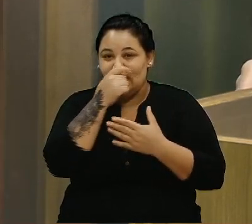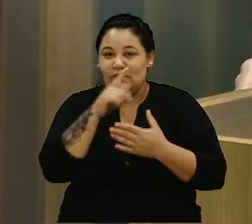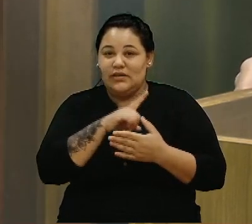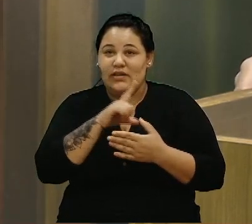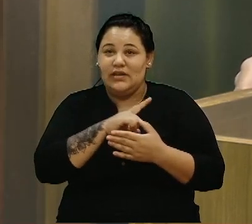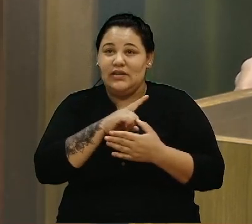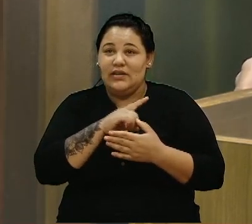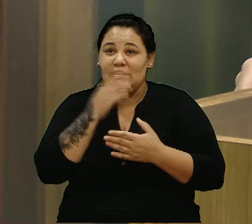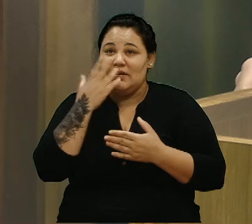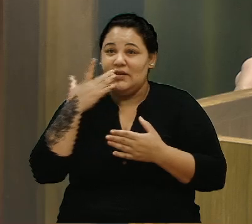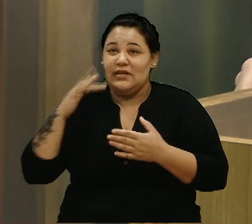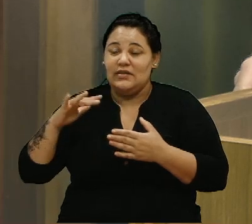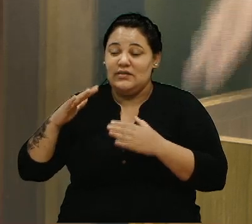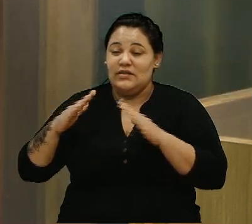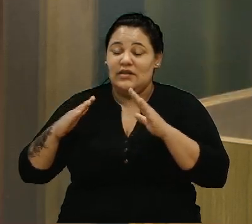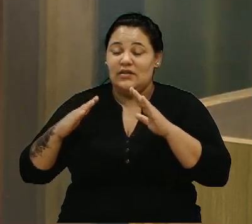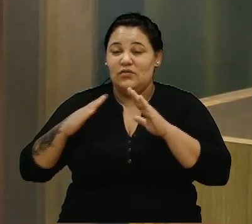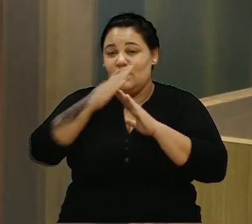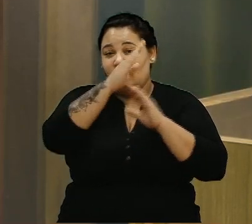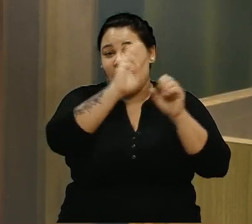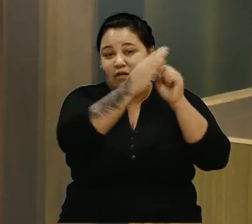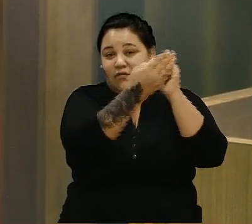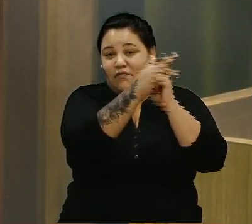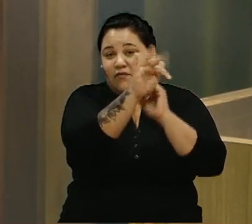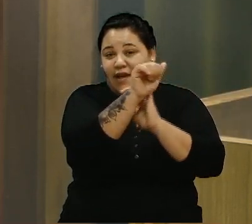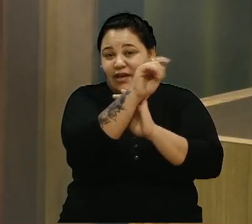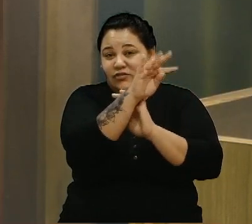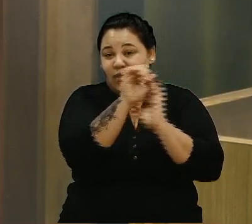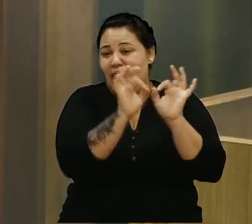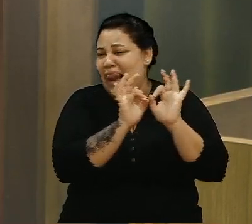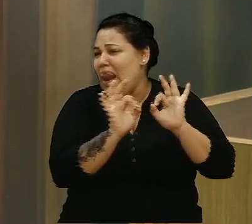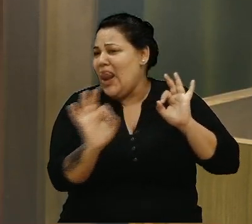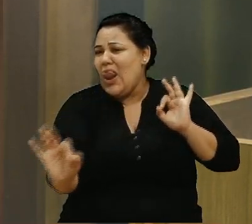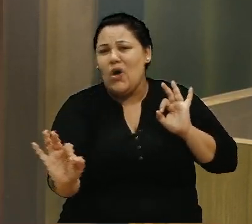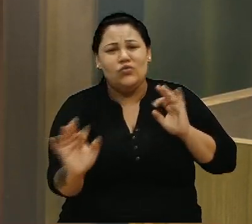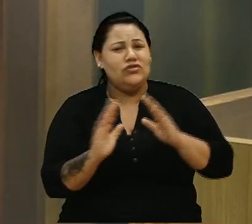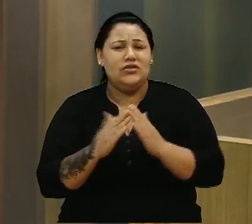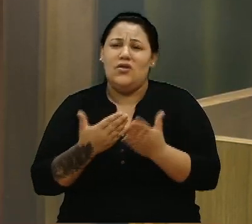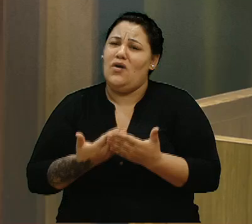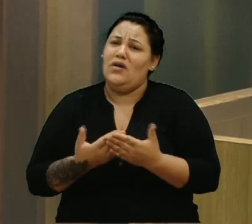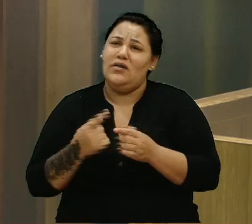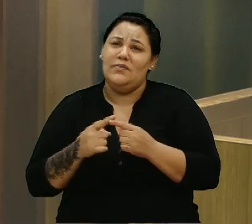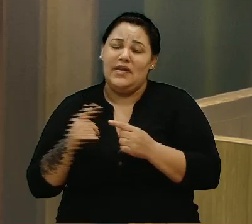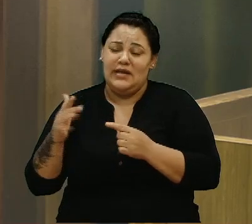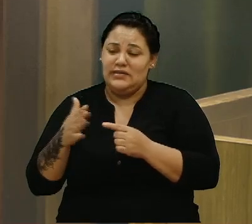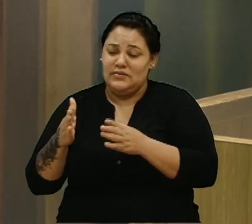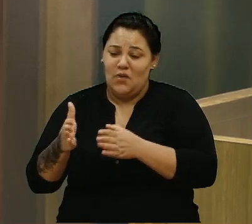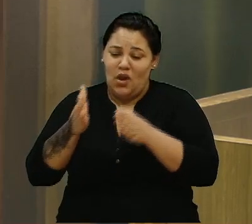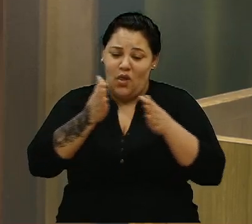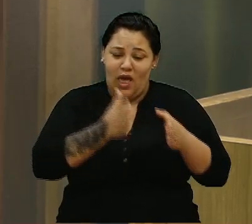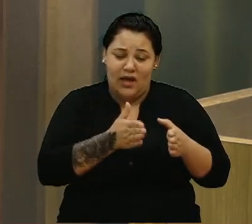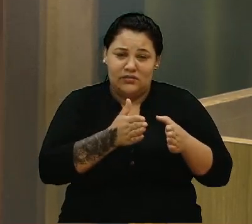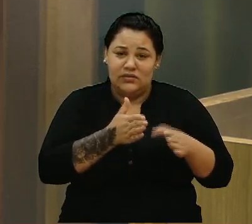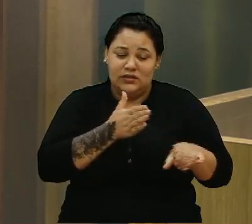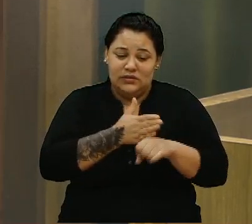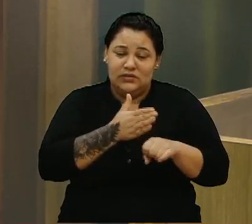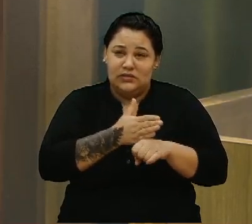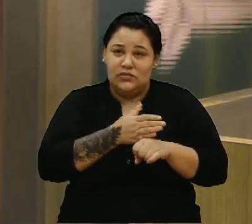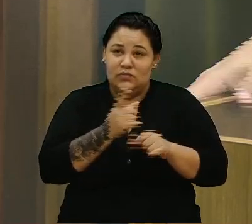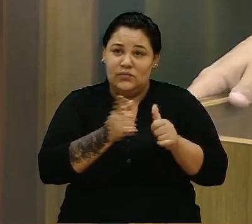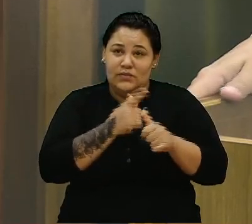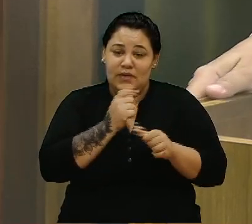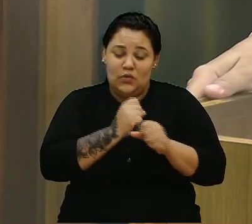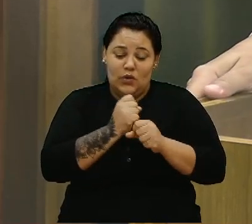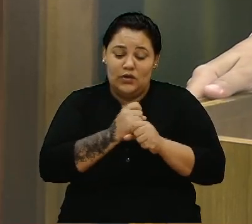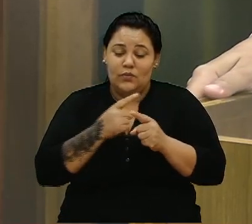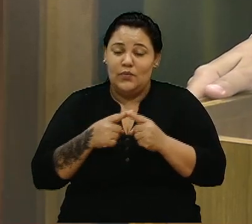Braga, ou vice-versa. Porque às vezes a criança que mora ao lado da escola, quando está entrando no primeiro ano ou no pré, não consegue, porque a